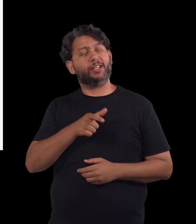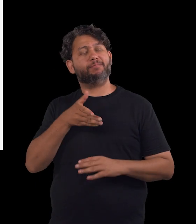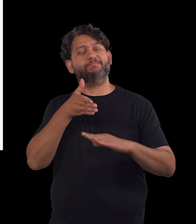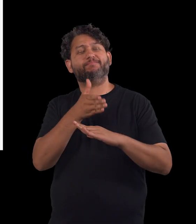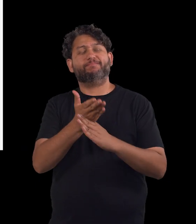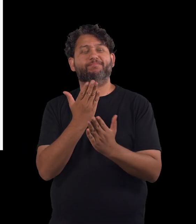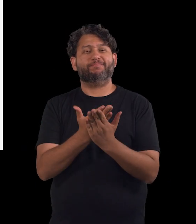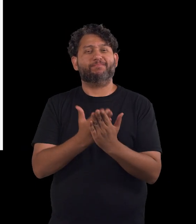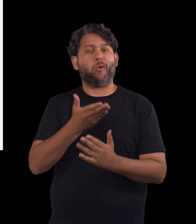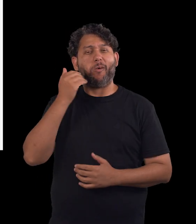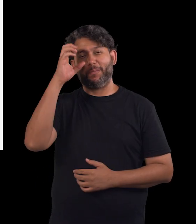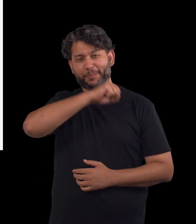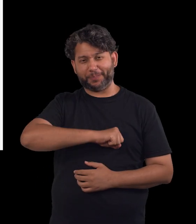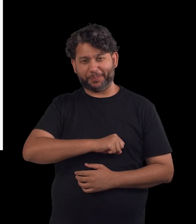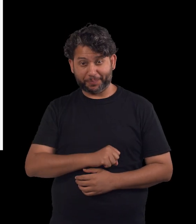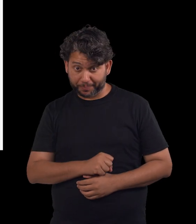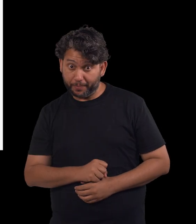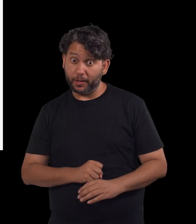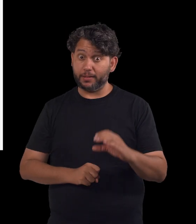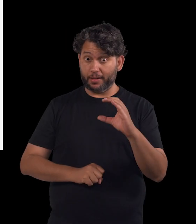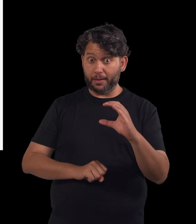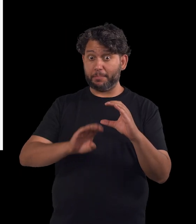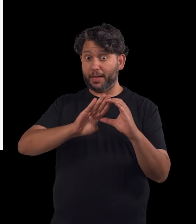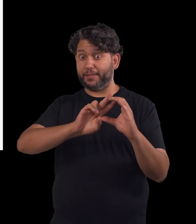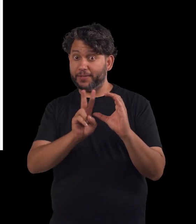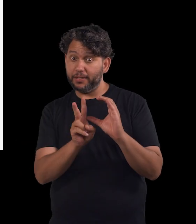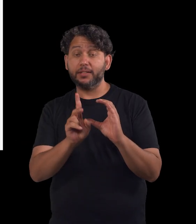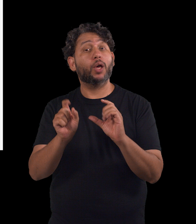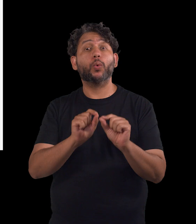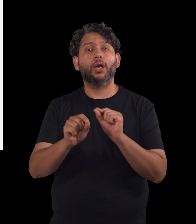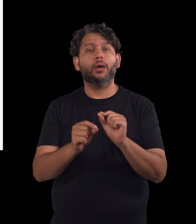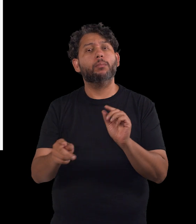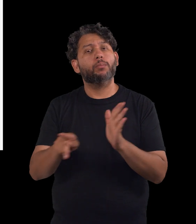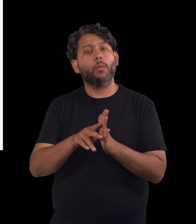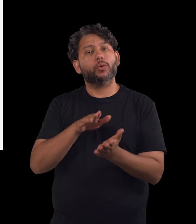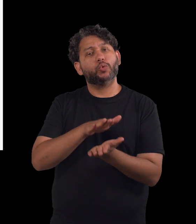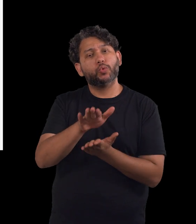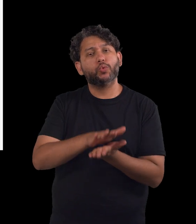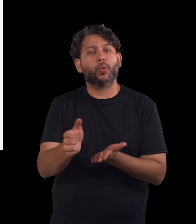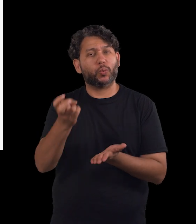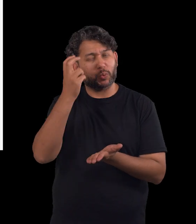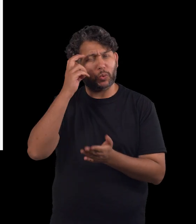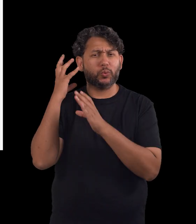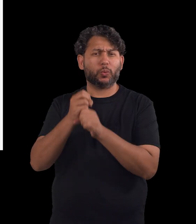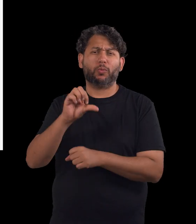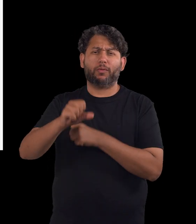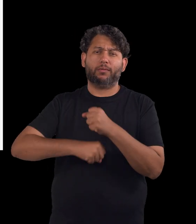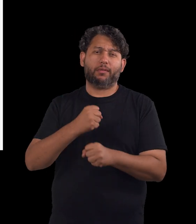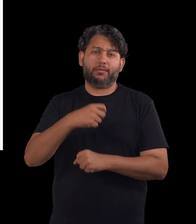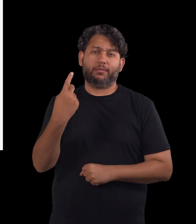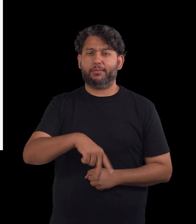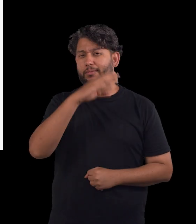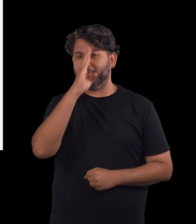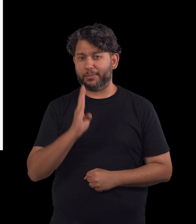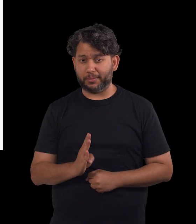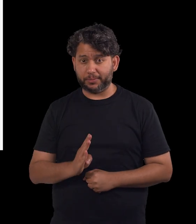tema. A Bela Vista Cultural é uma editora e produtora cultural com mais de 9 anos de atuação no